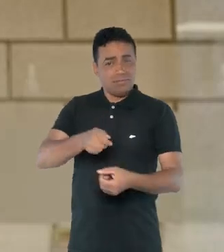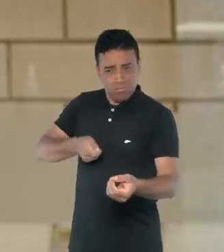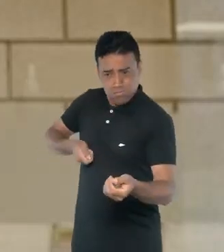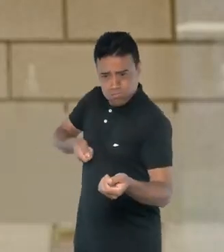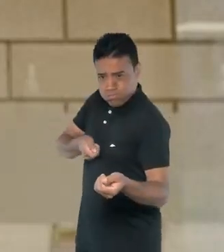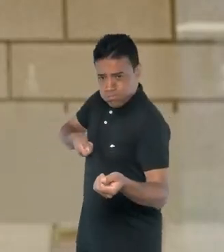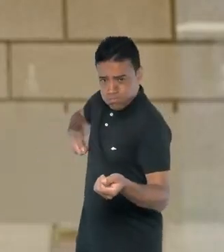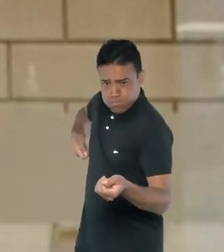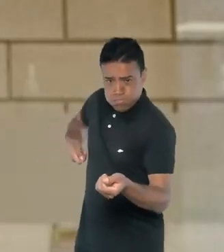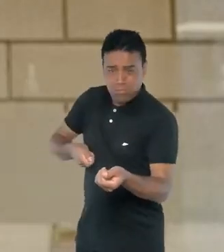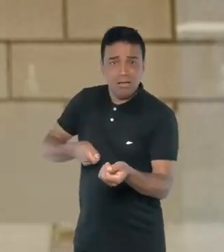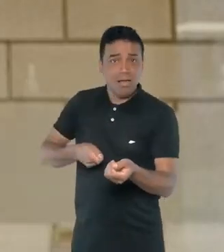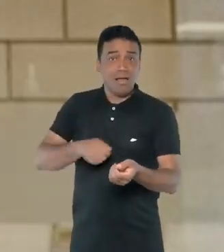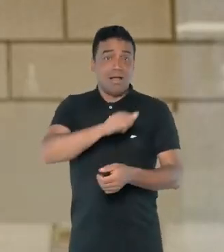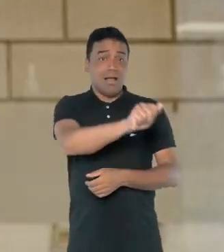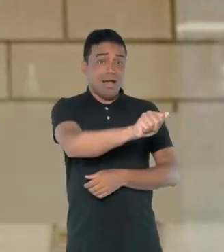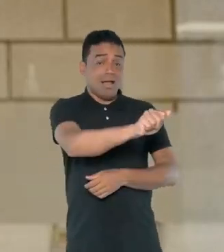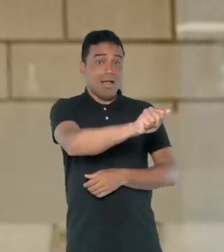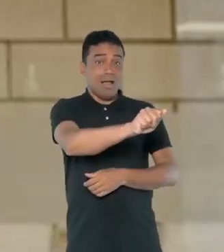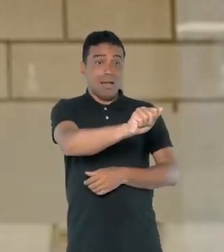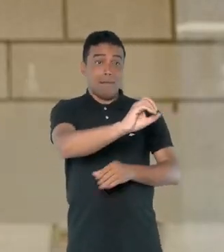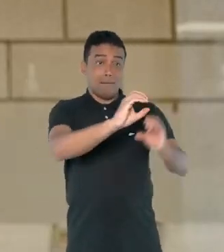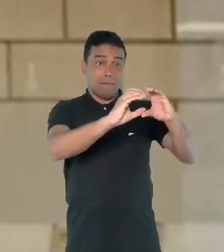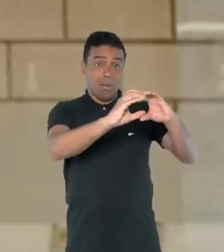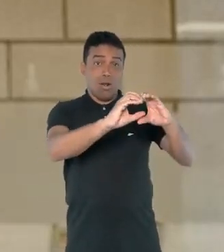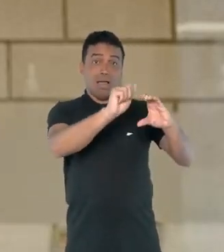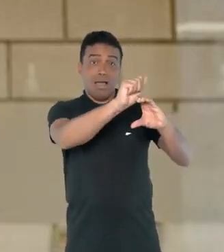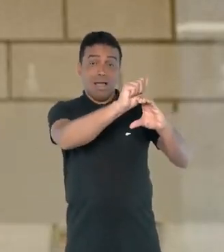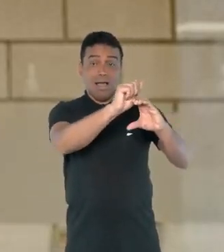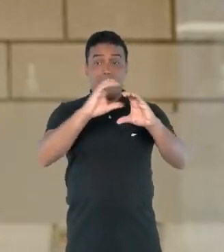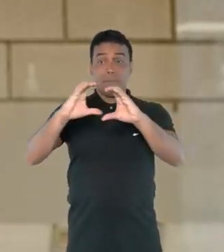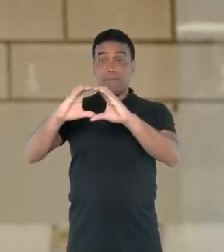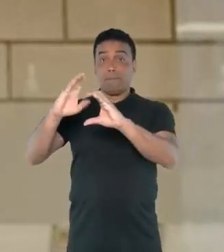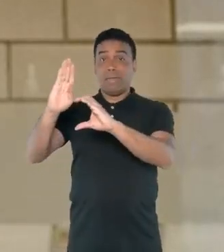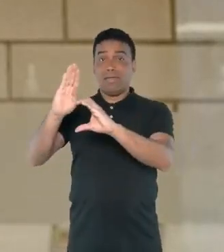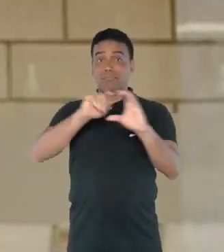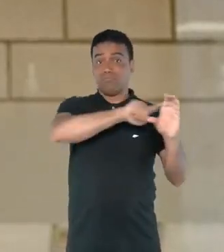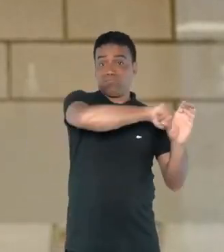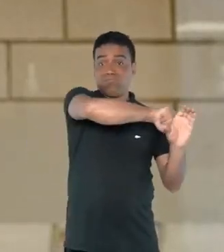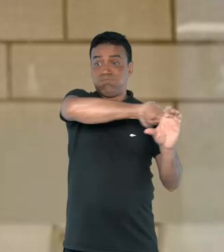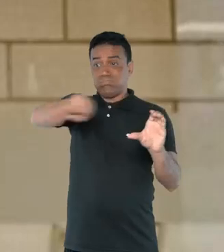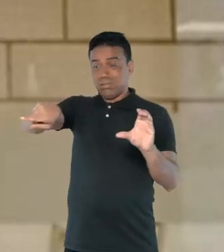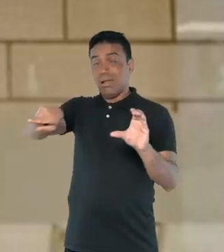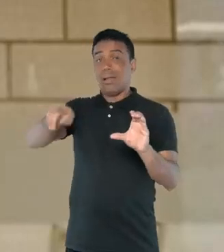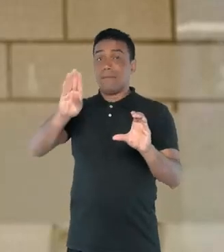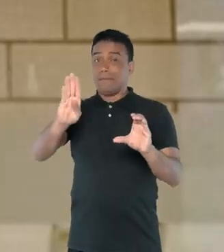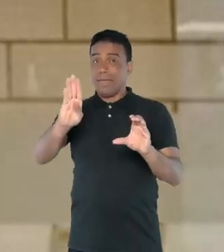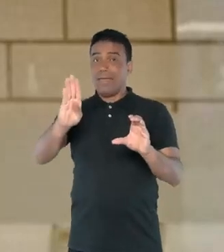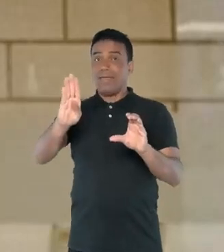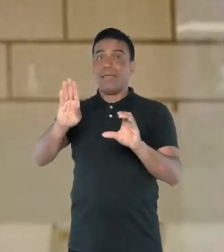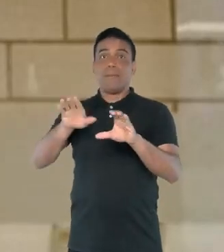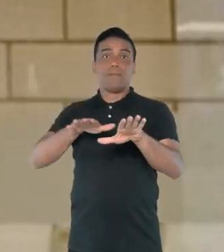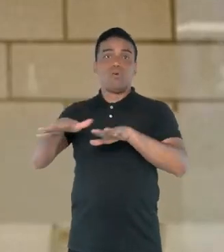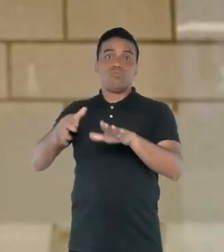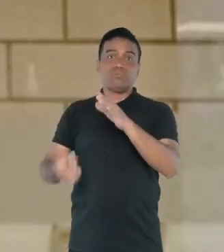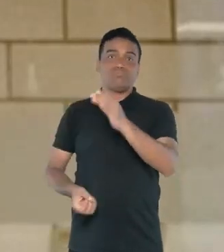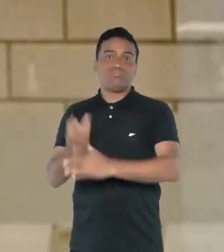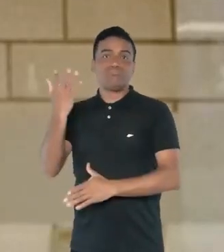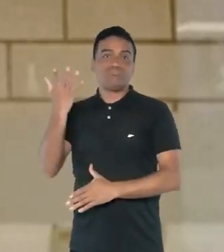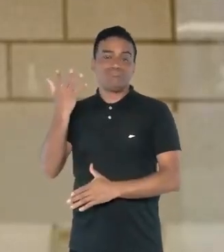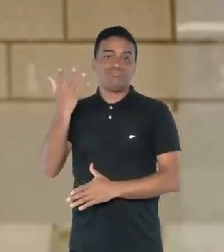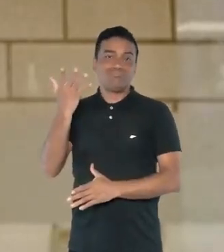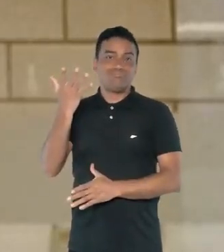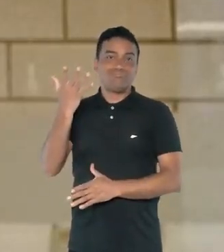de bilhar, a bola A batendo sobre a bola B, e quando a gente vê que a bola B se move,